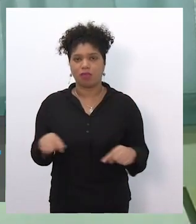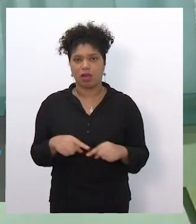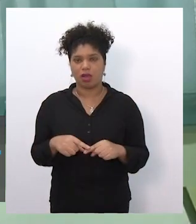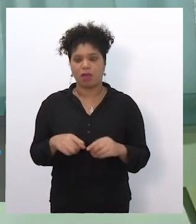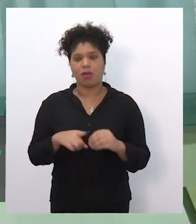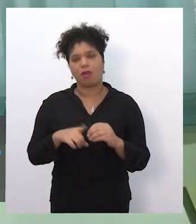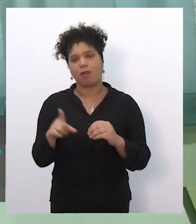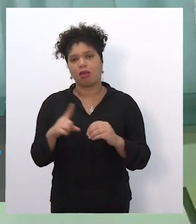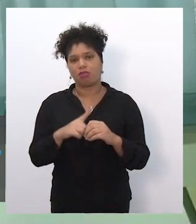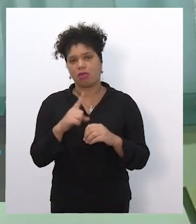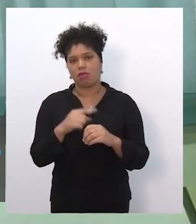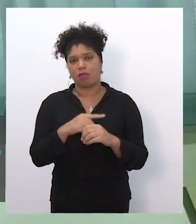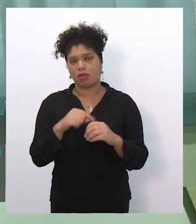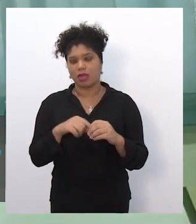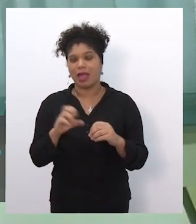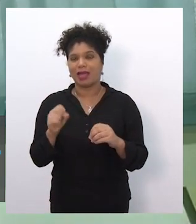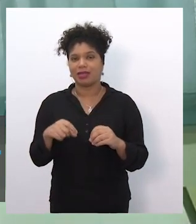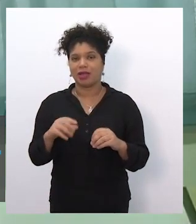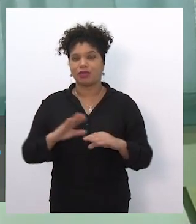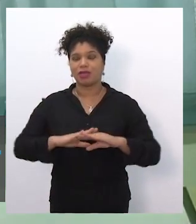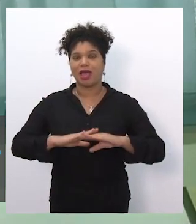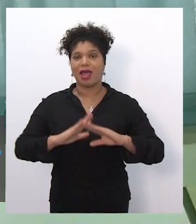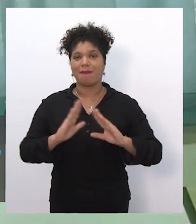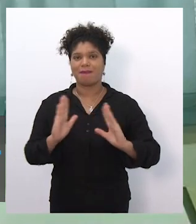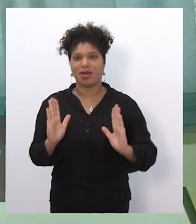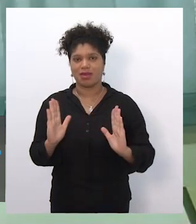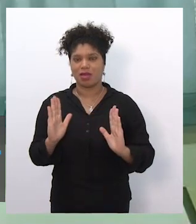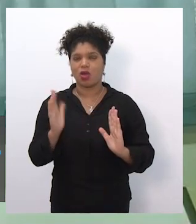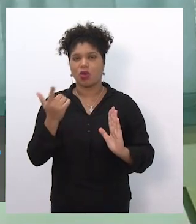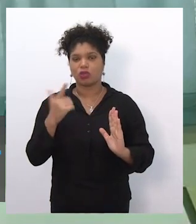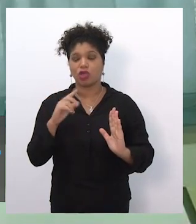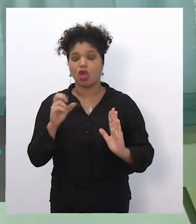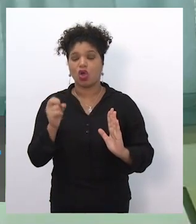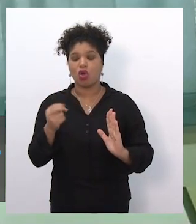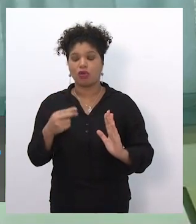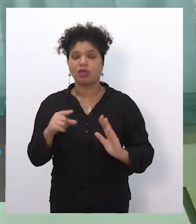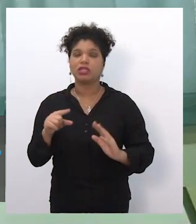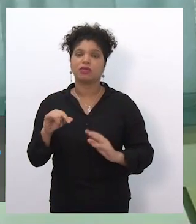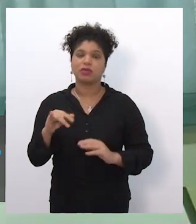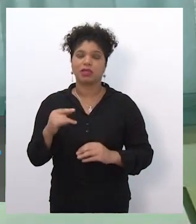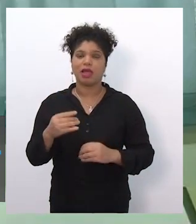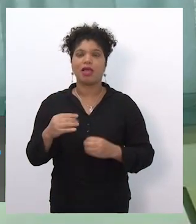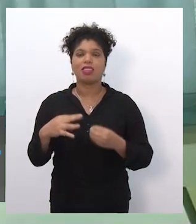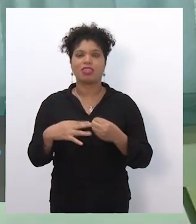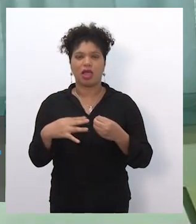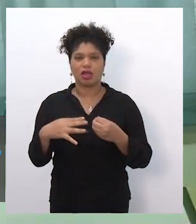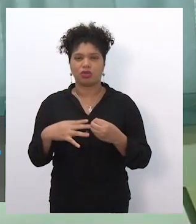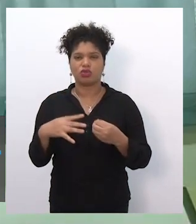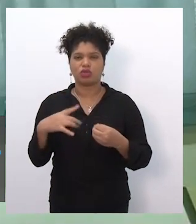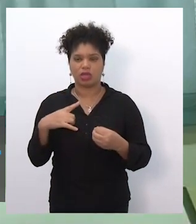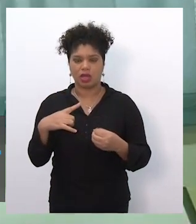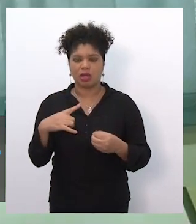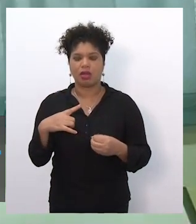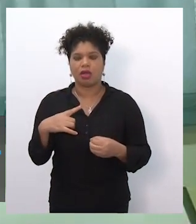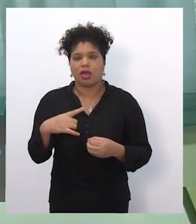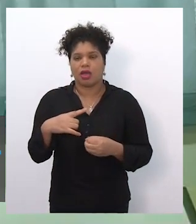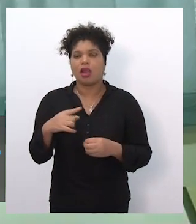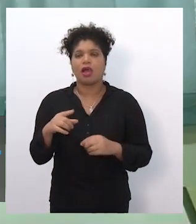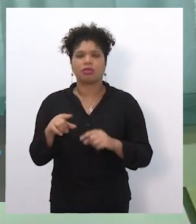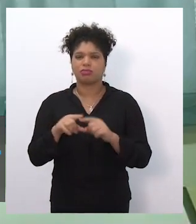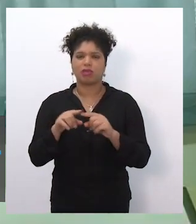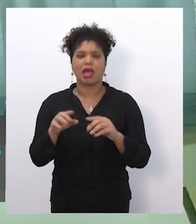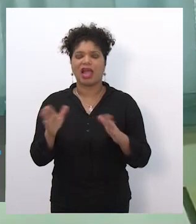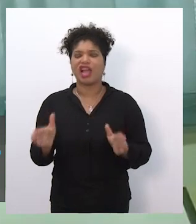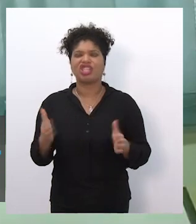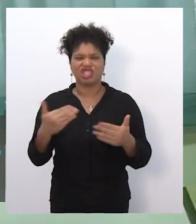pode ou abrindo ele, ou se você tem os dados dele numa caixa, você faz a busca da internet, ou você